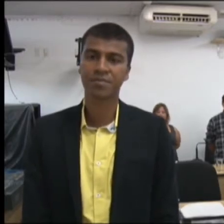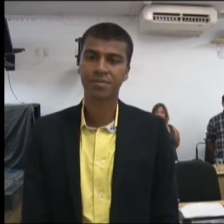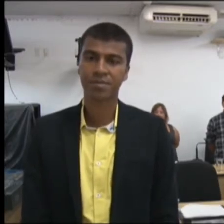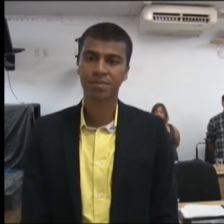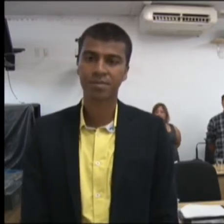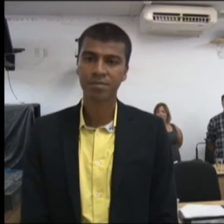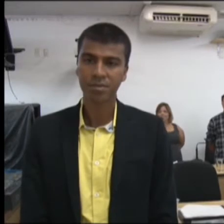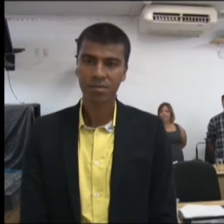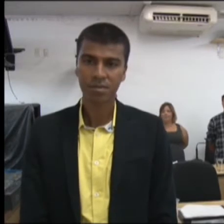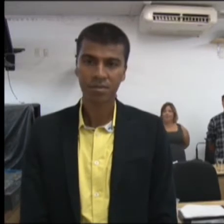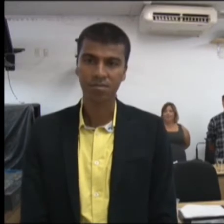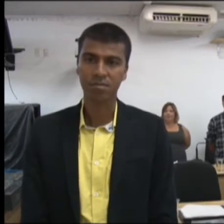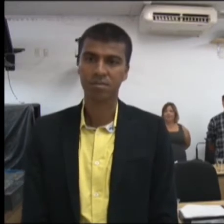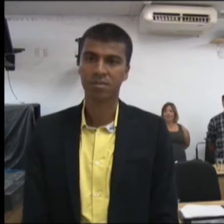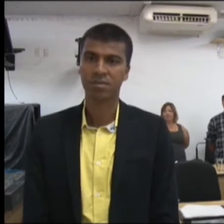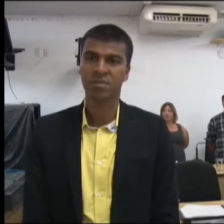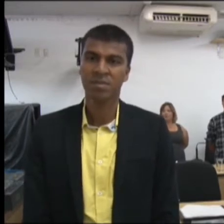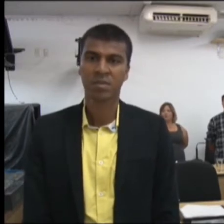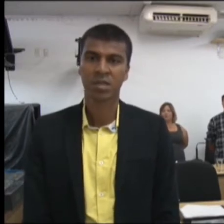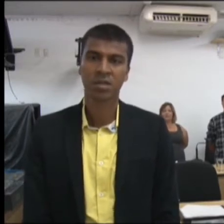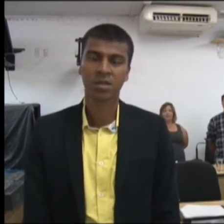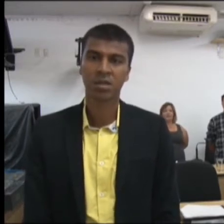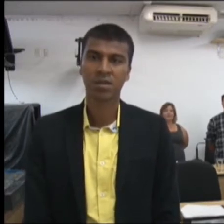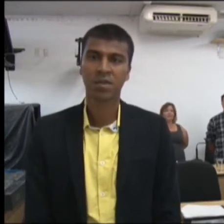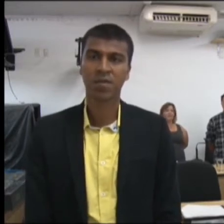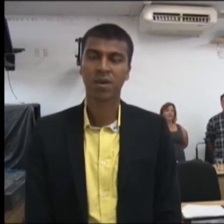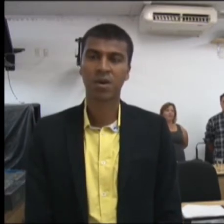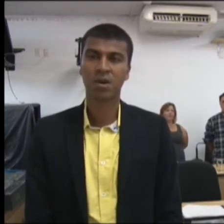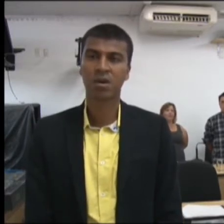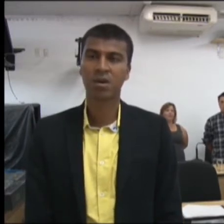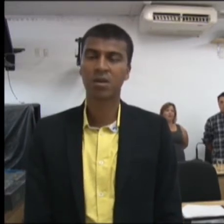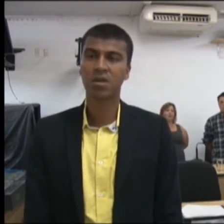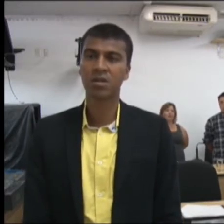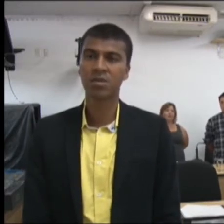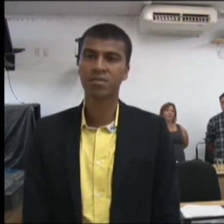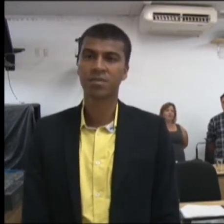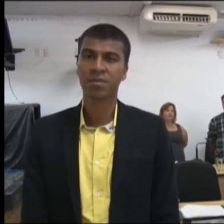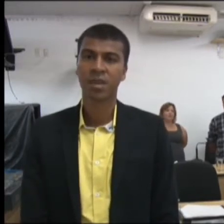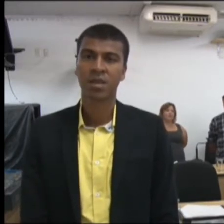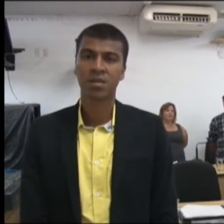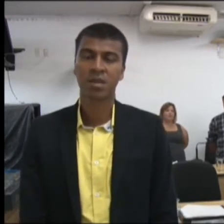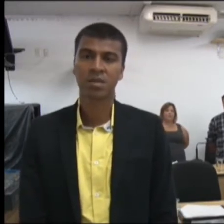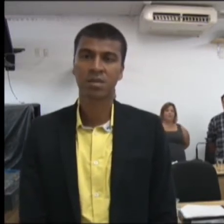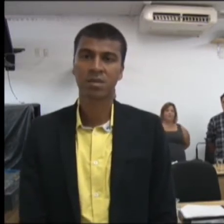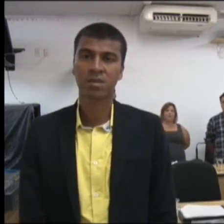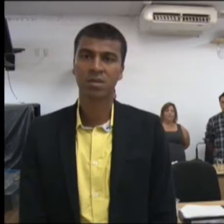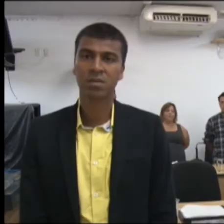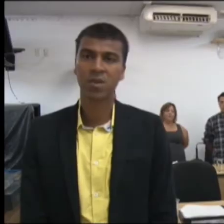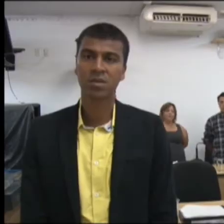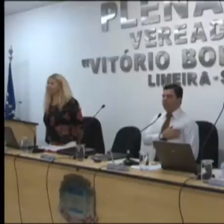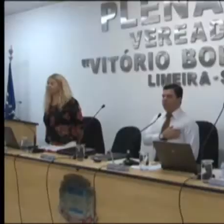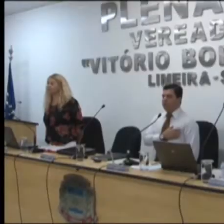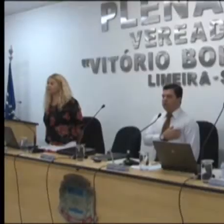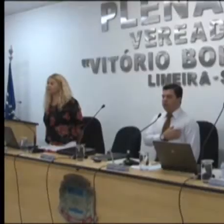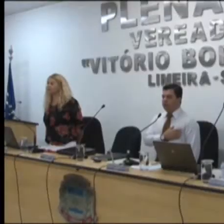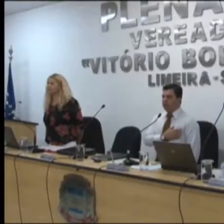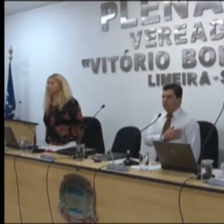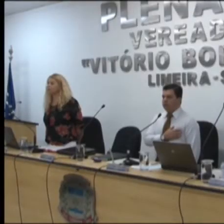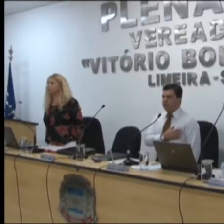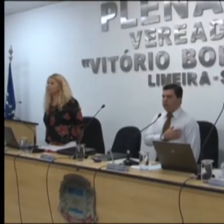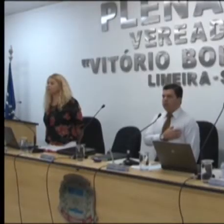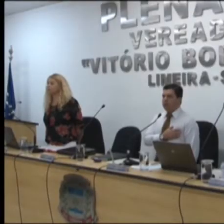Serve da justiça, prova forte. traz o filho teu, uma